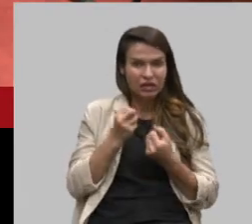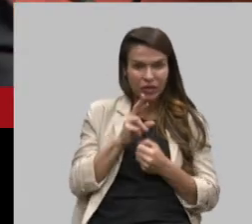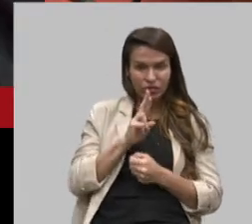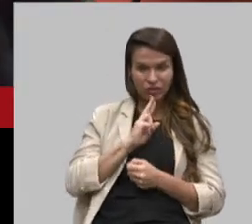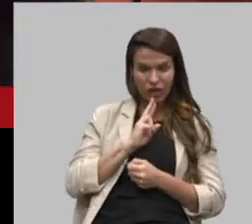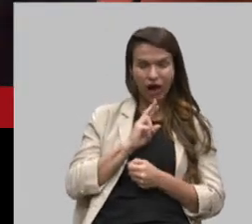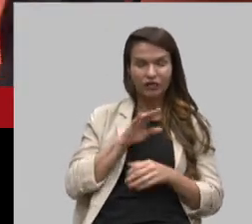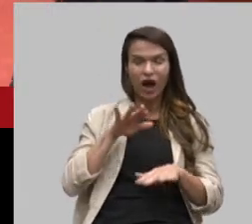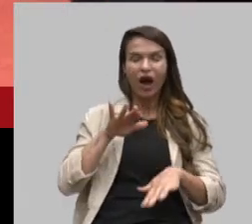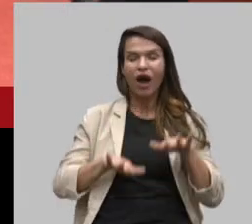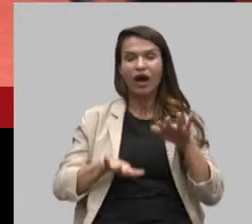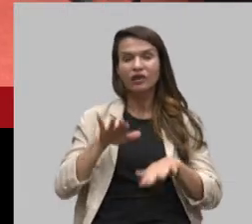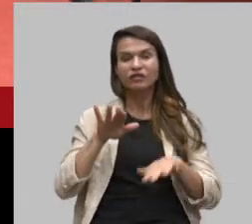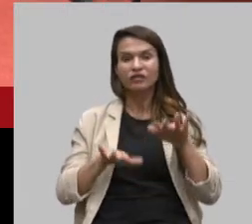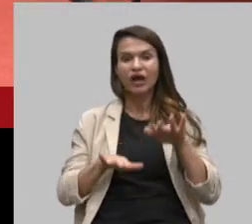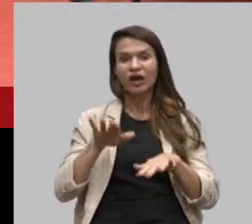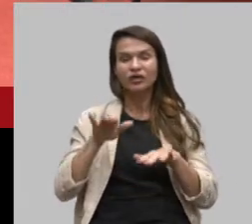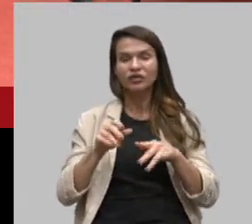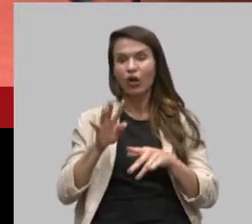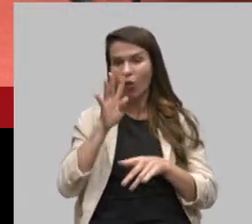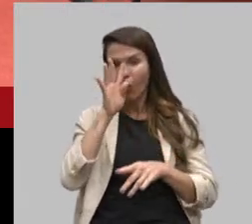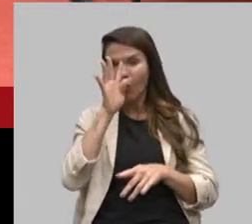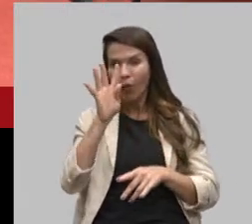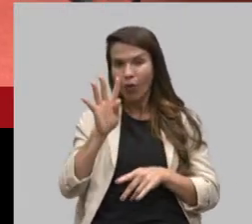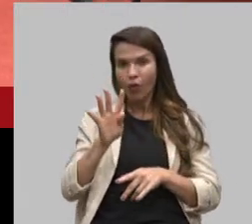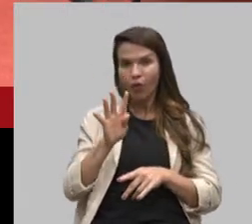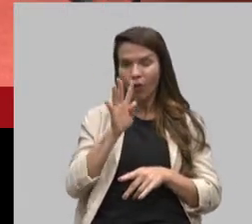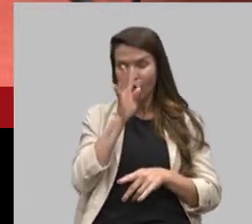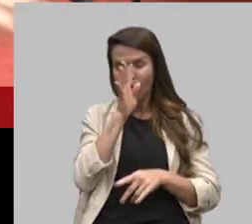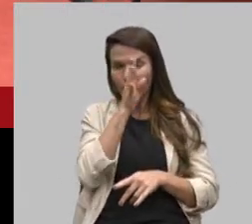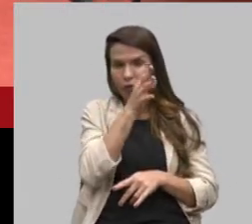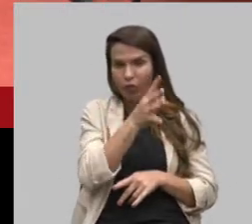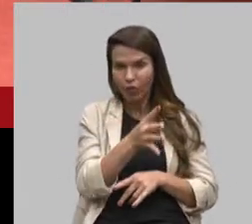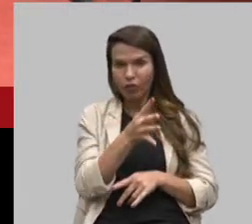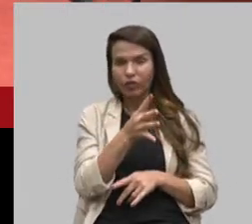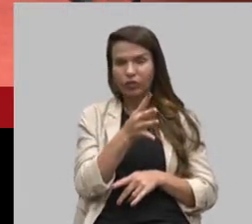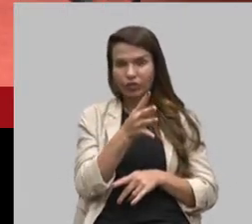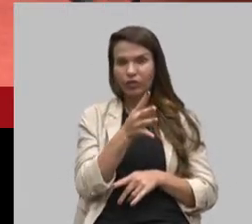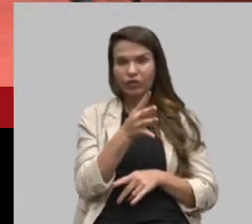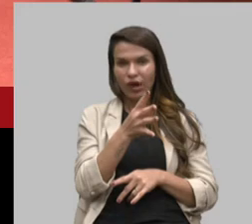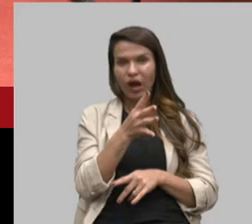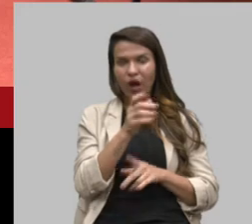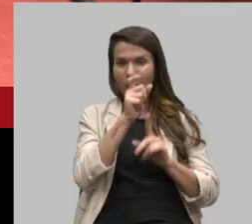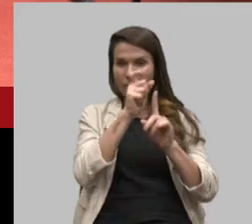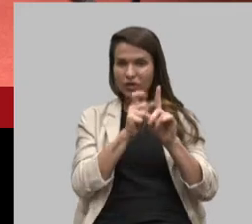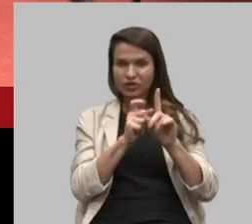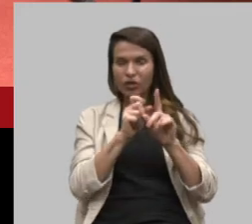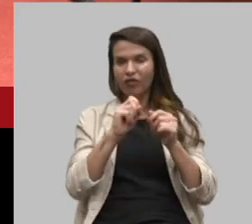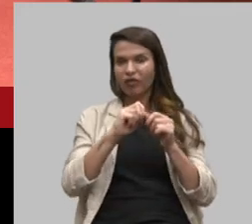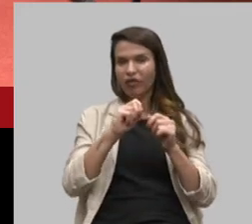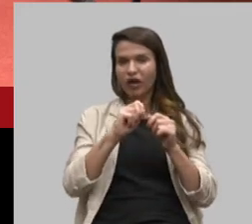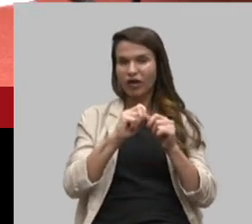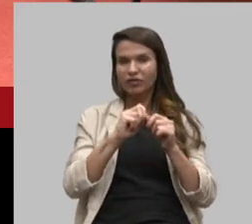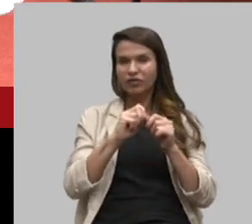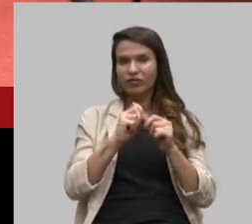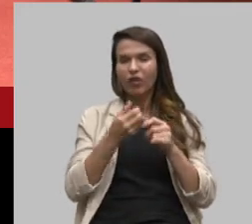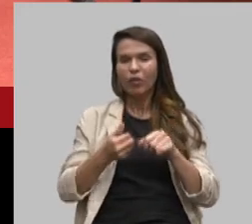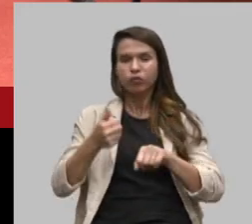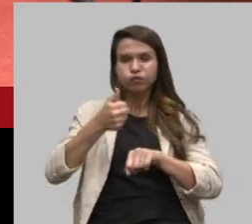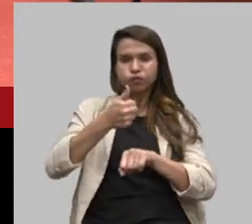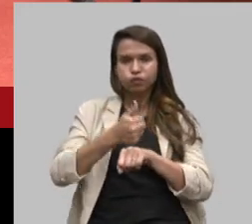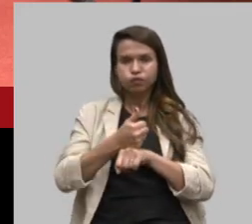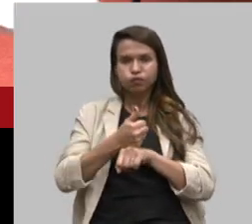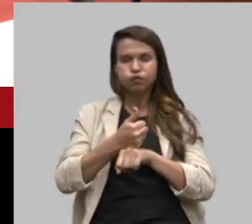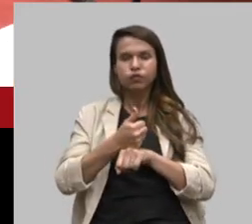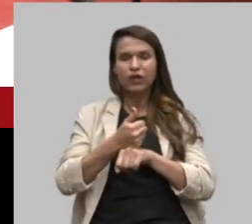vezes o acusado né o agressor dependendo do que a pessoa fez fica no cargo isso dá ele o acesso